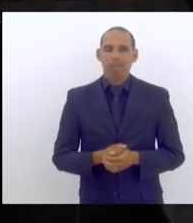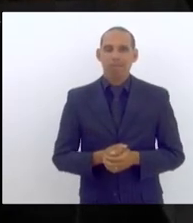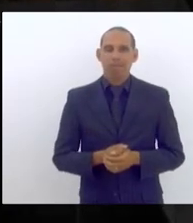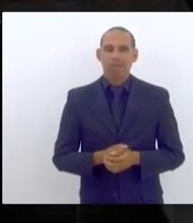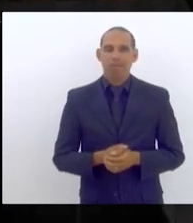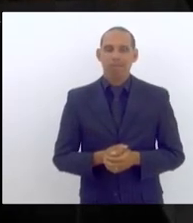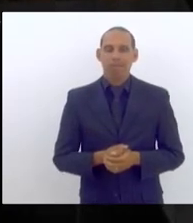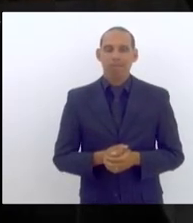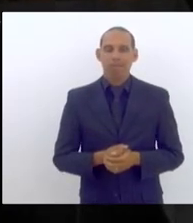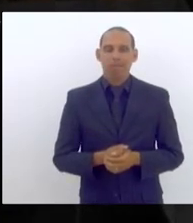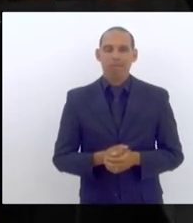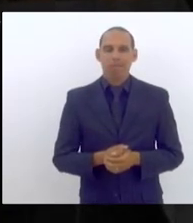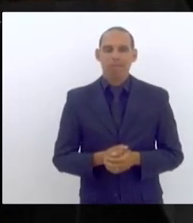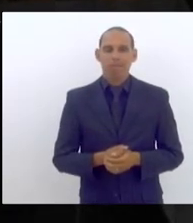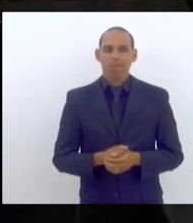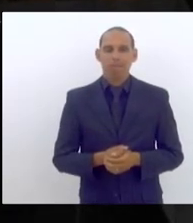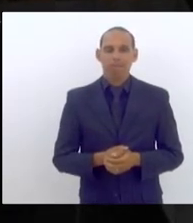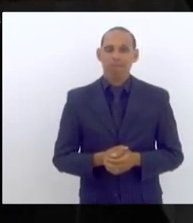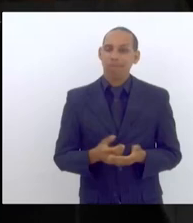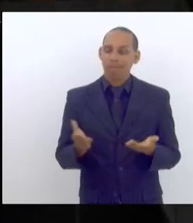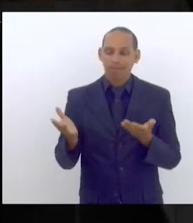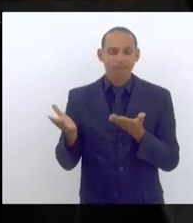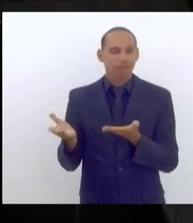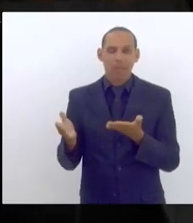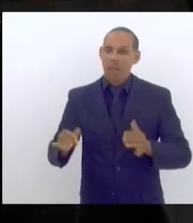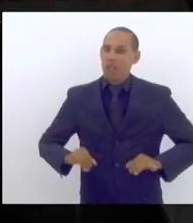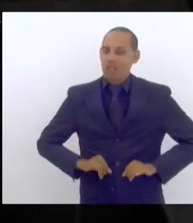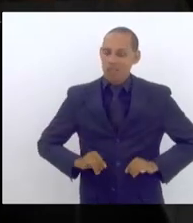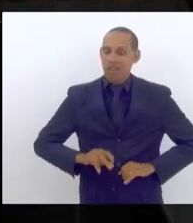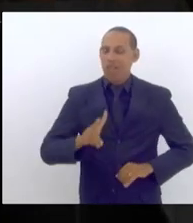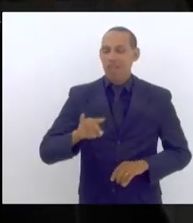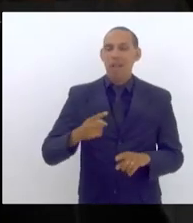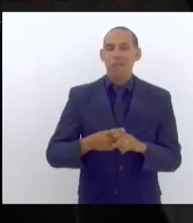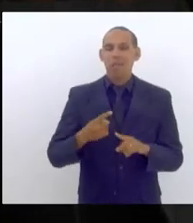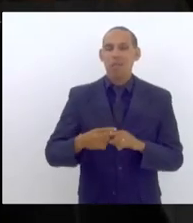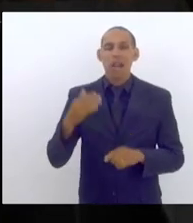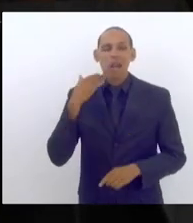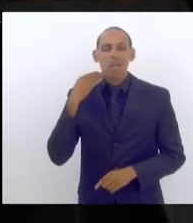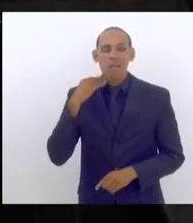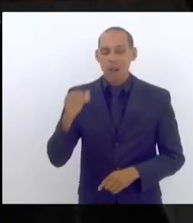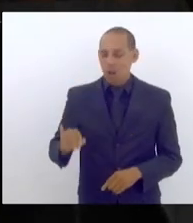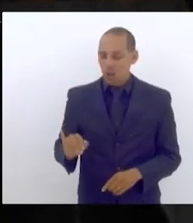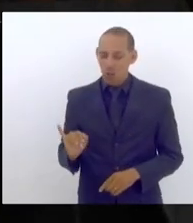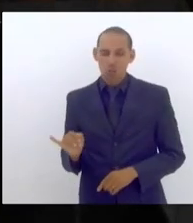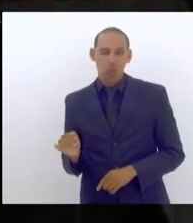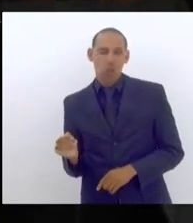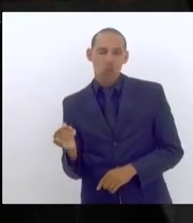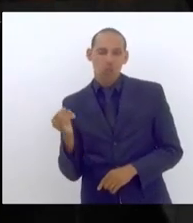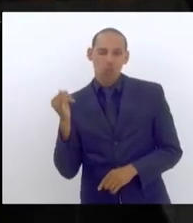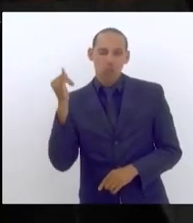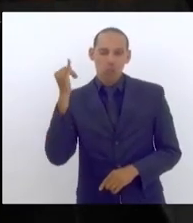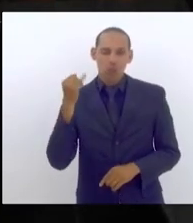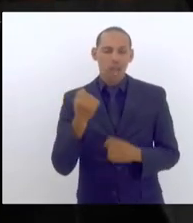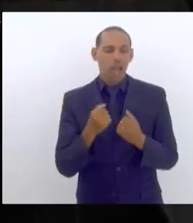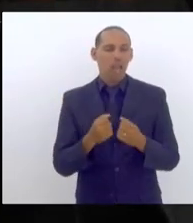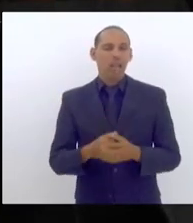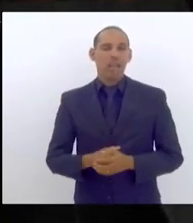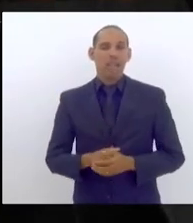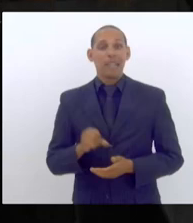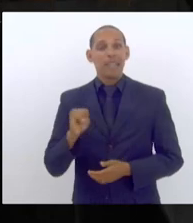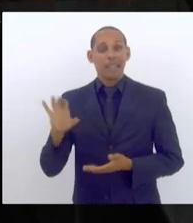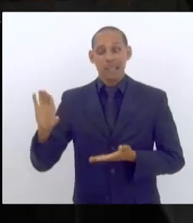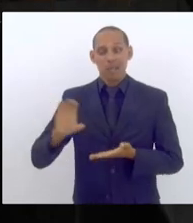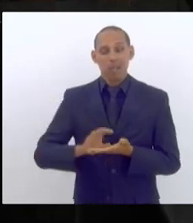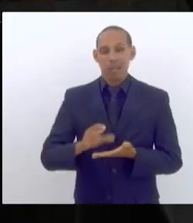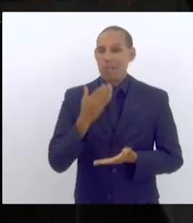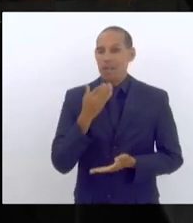Ele vai ser trucidado pelo juro bancário. Se ele não pedir um empréstimo,